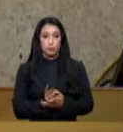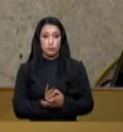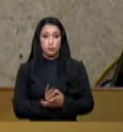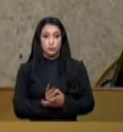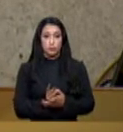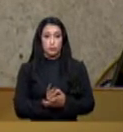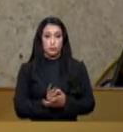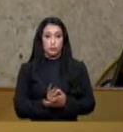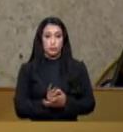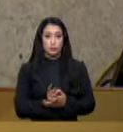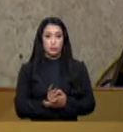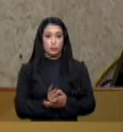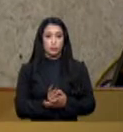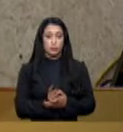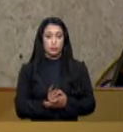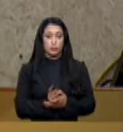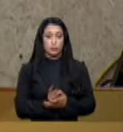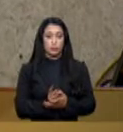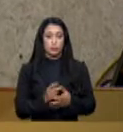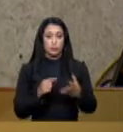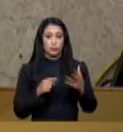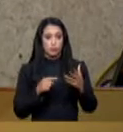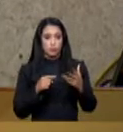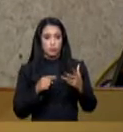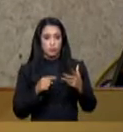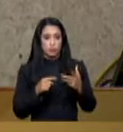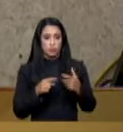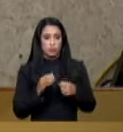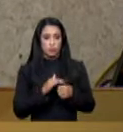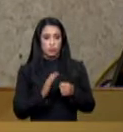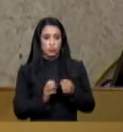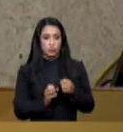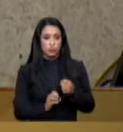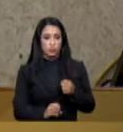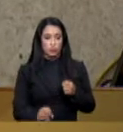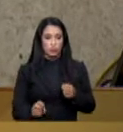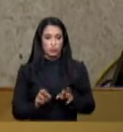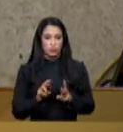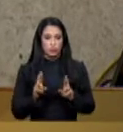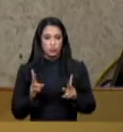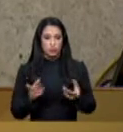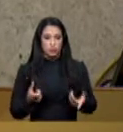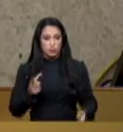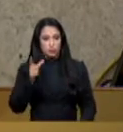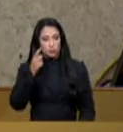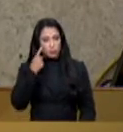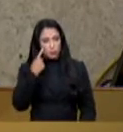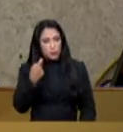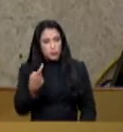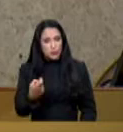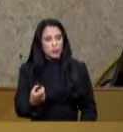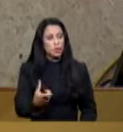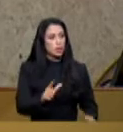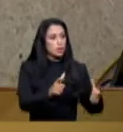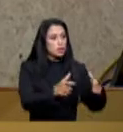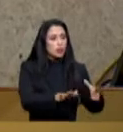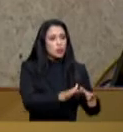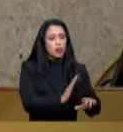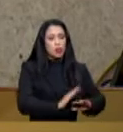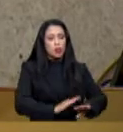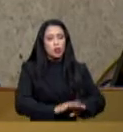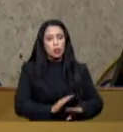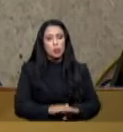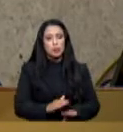segmento, apesar das questões referentes ao saneamento básico serem intrinsecamente de interesse local, de competência dos